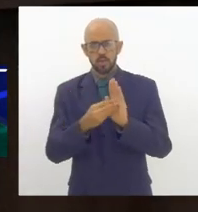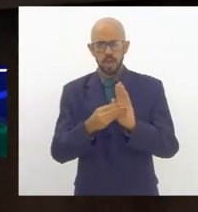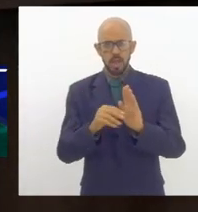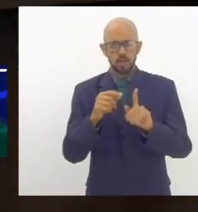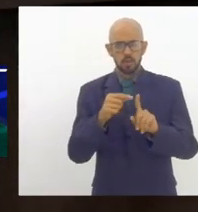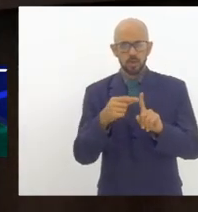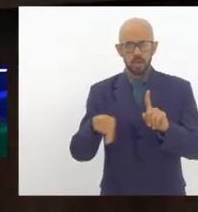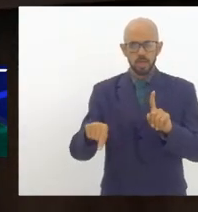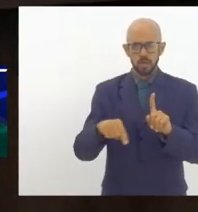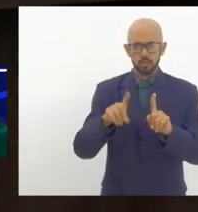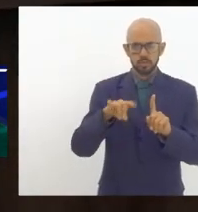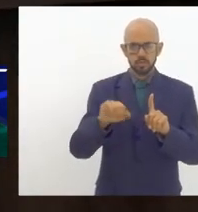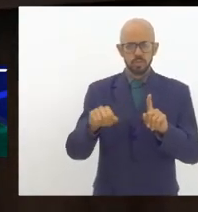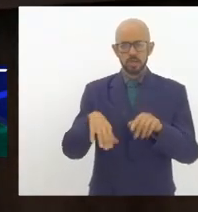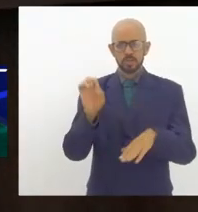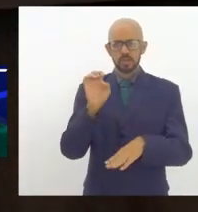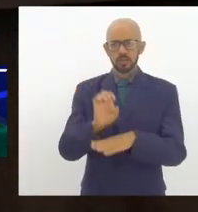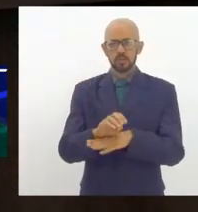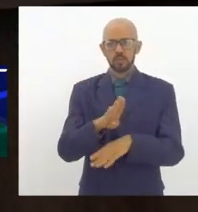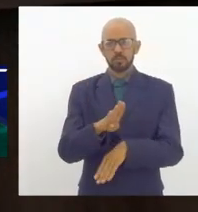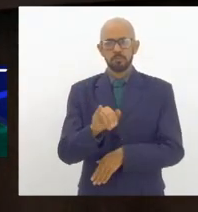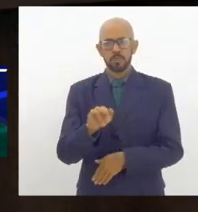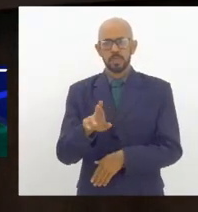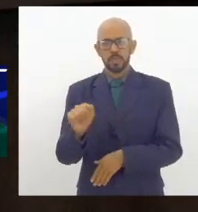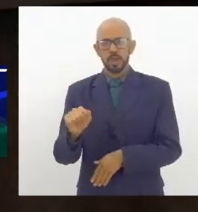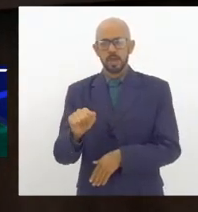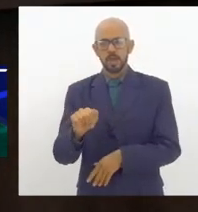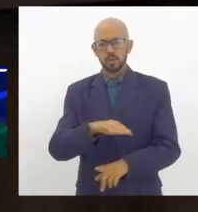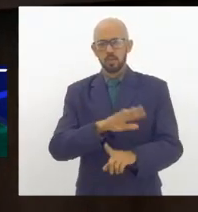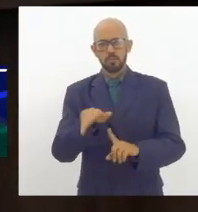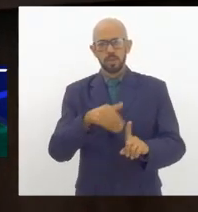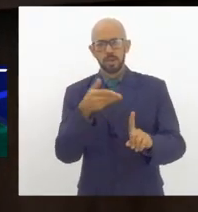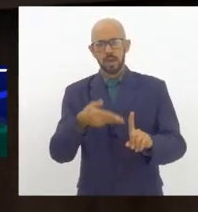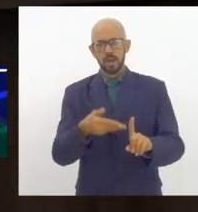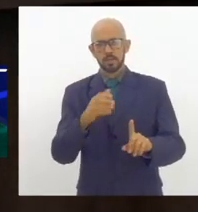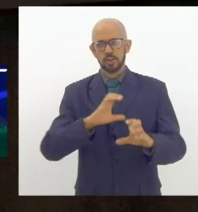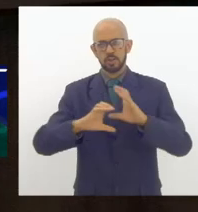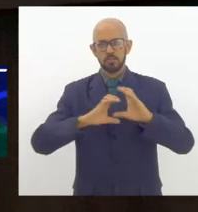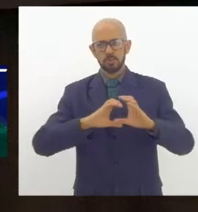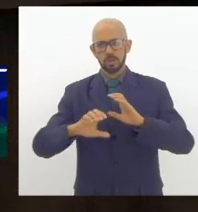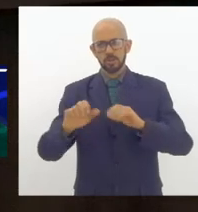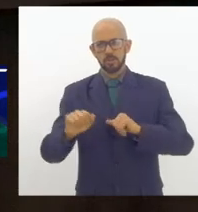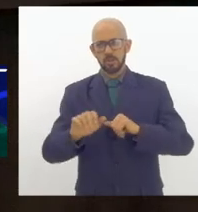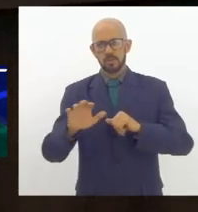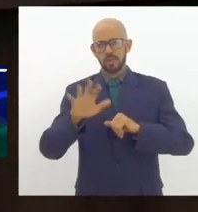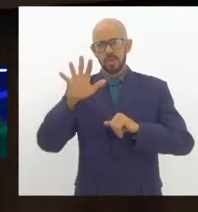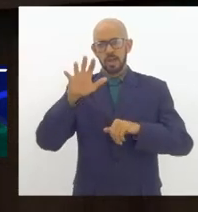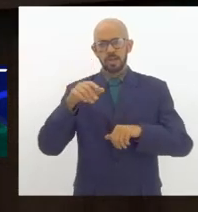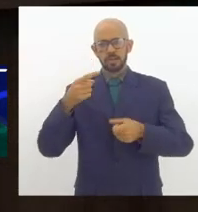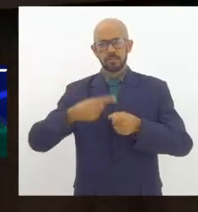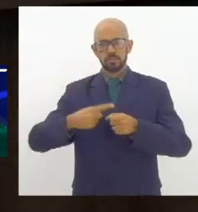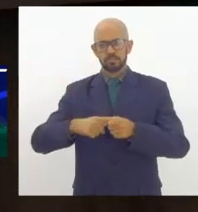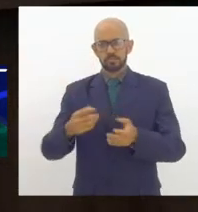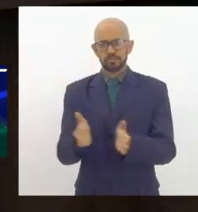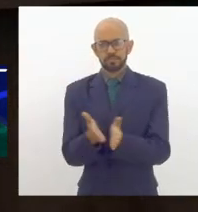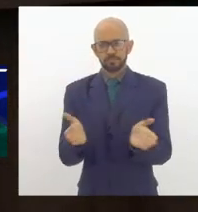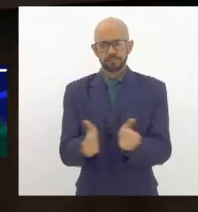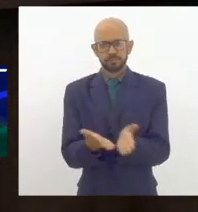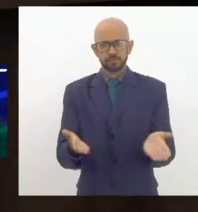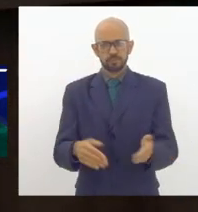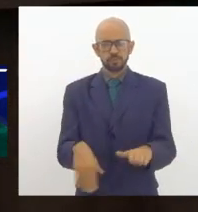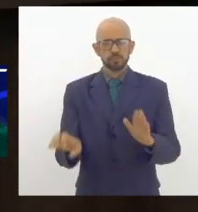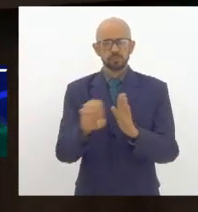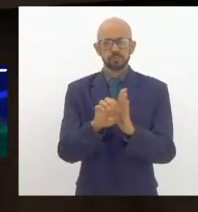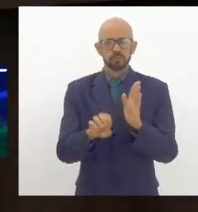Janeiro o dia Estadual Bira Carvalho em homenagem a comunicação favelada e periférica emenda